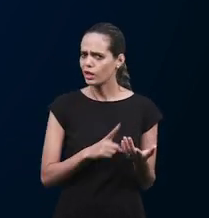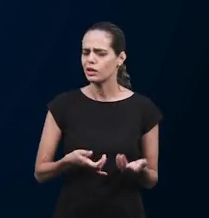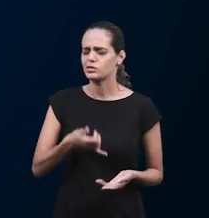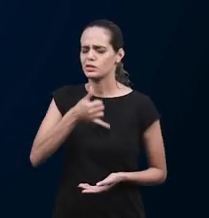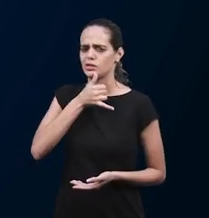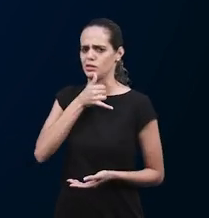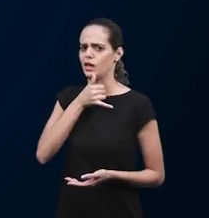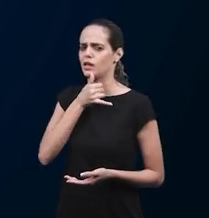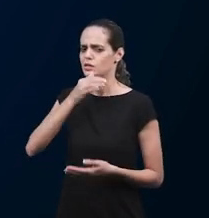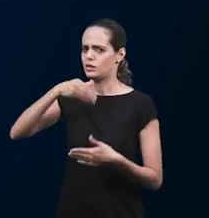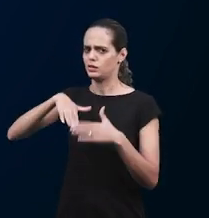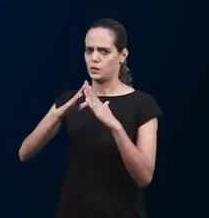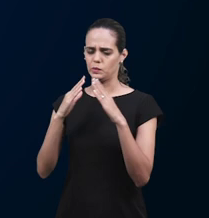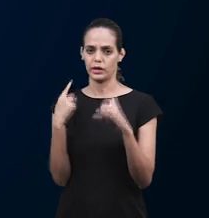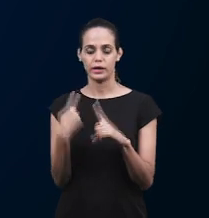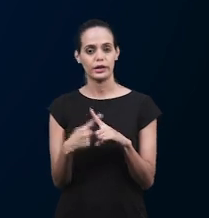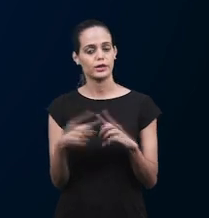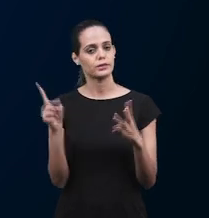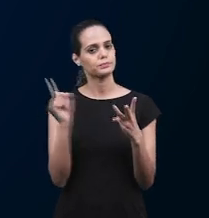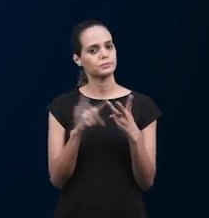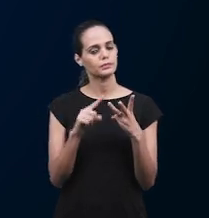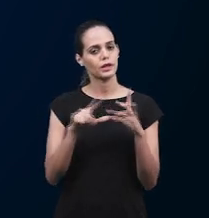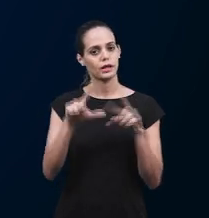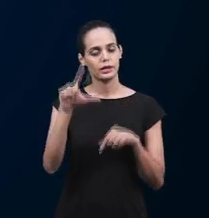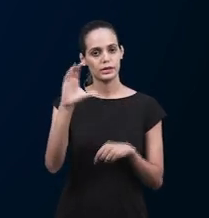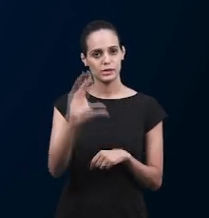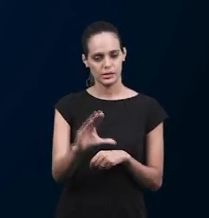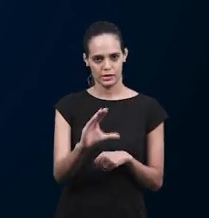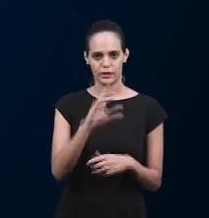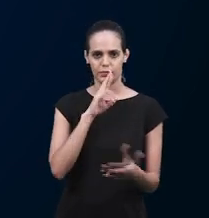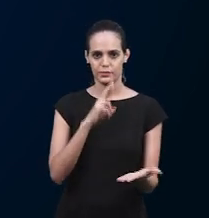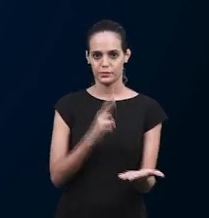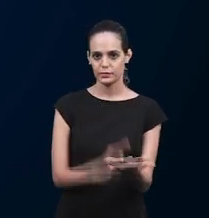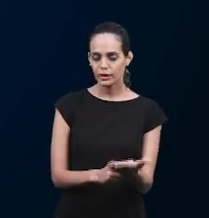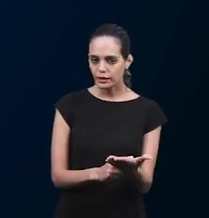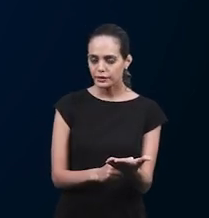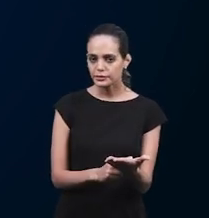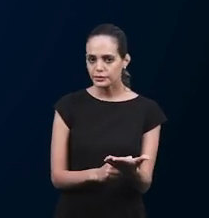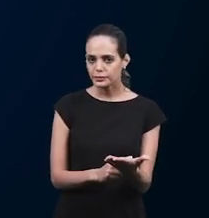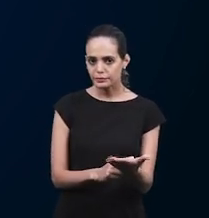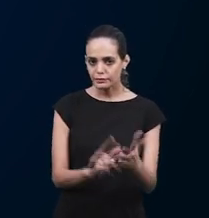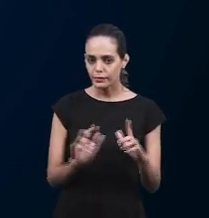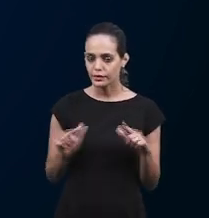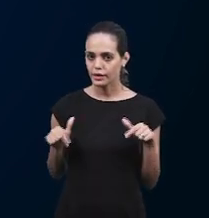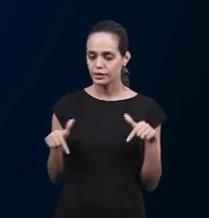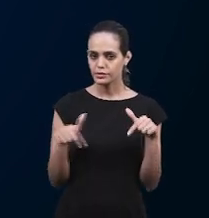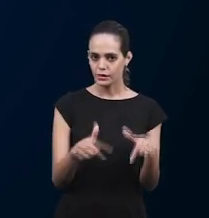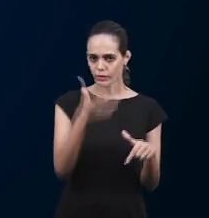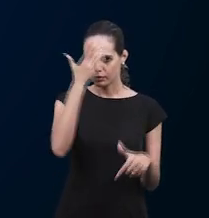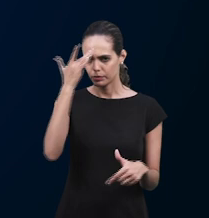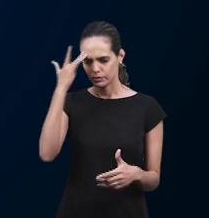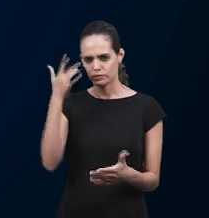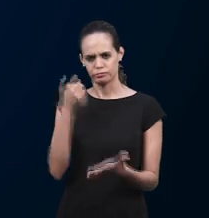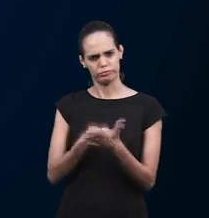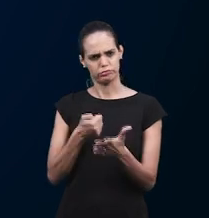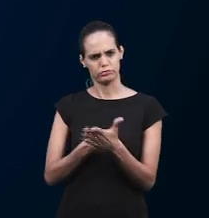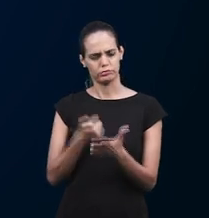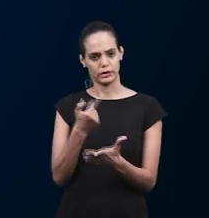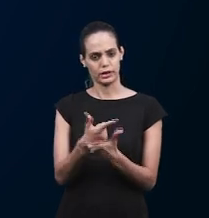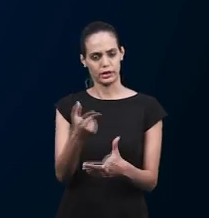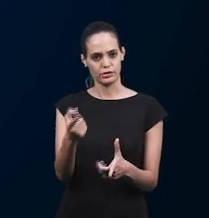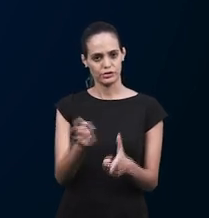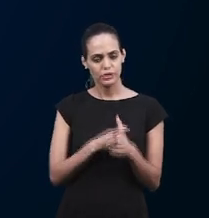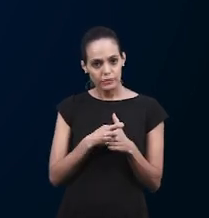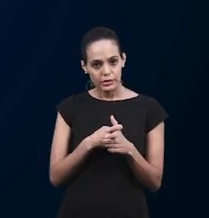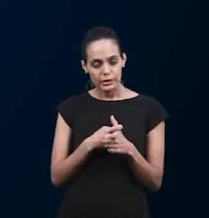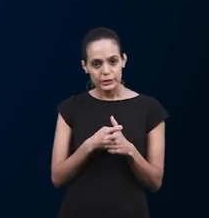a tristeza dentro da igreja. E o terceiro reflexo ali do credor incompassível para a vida dele